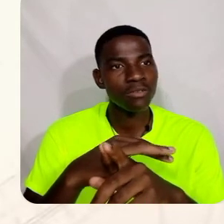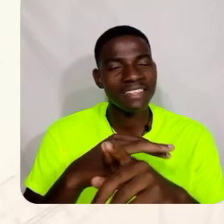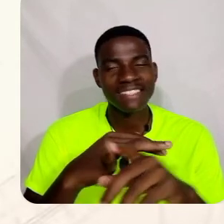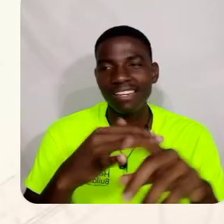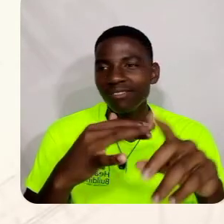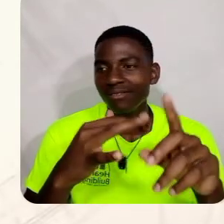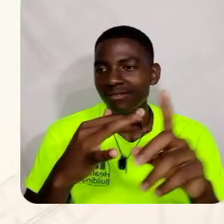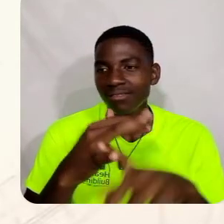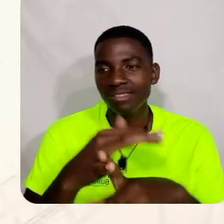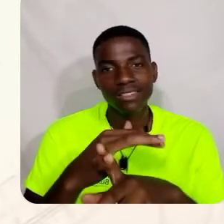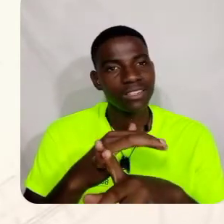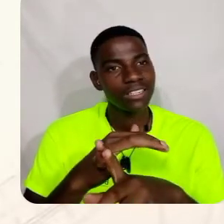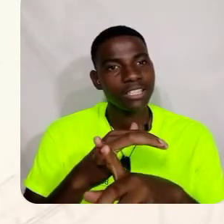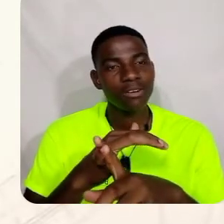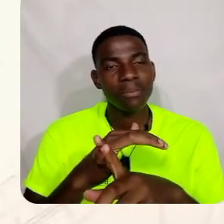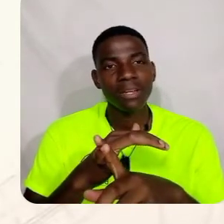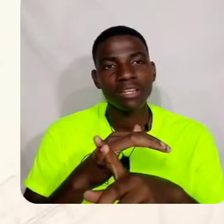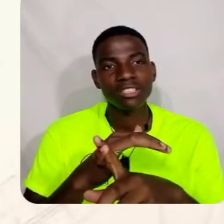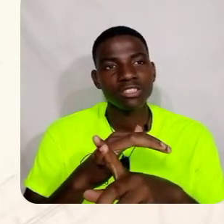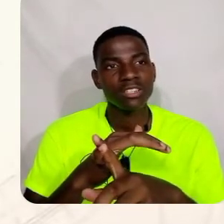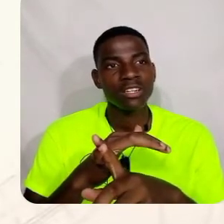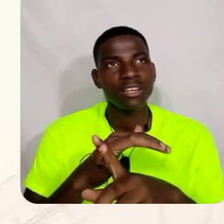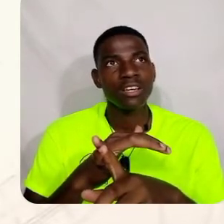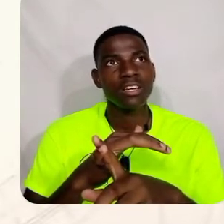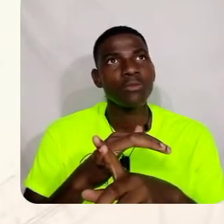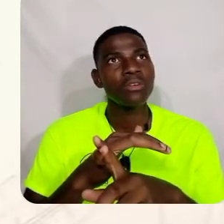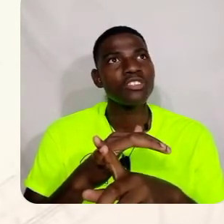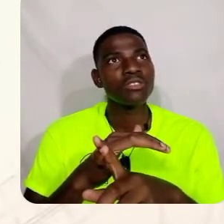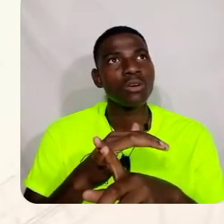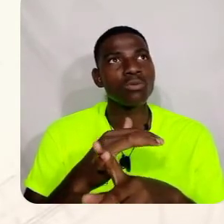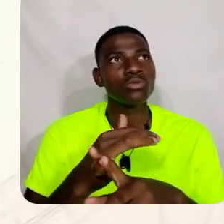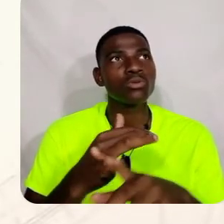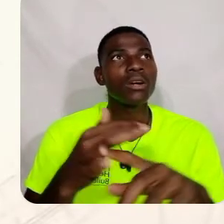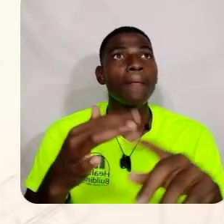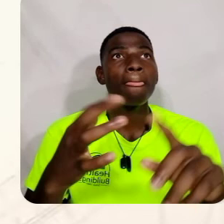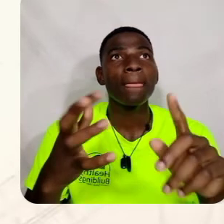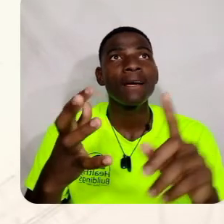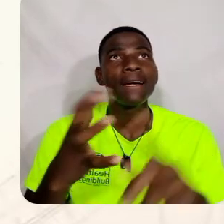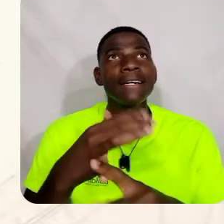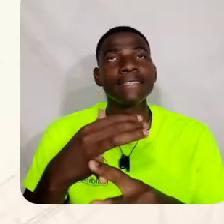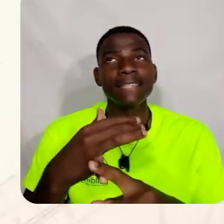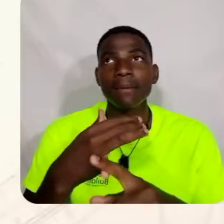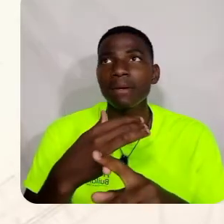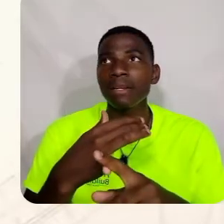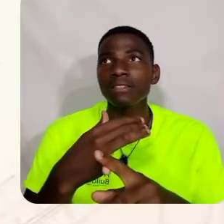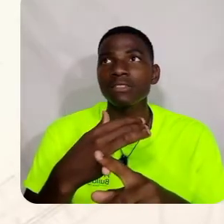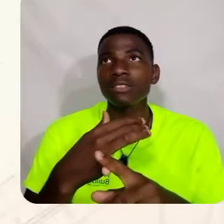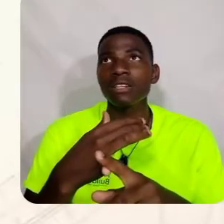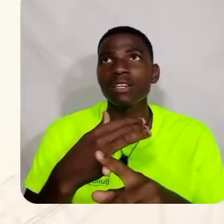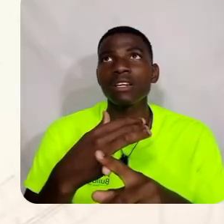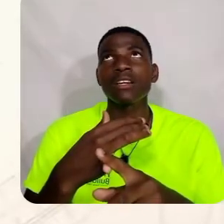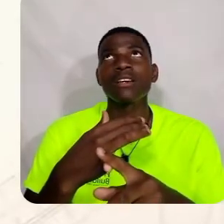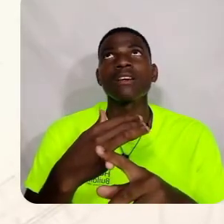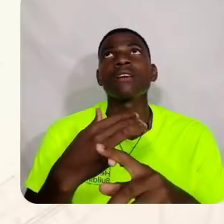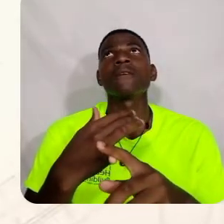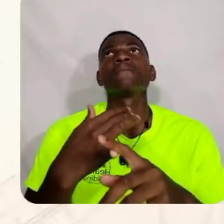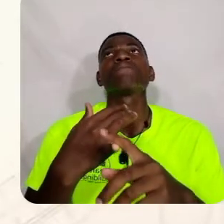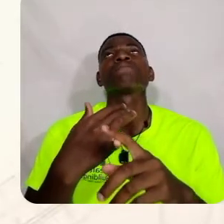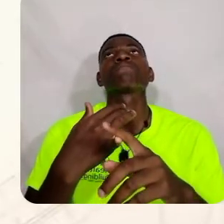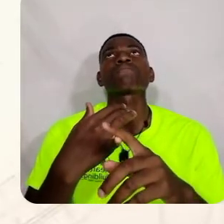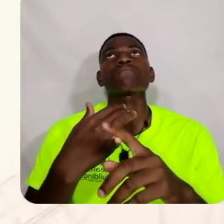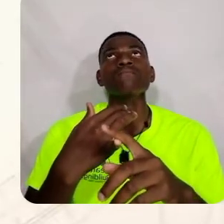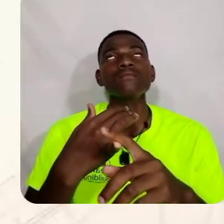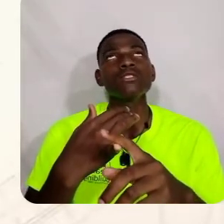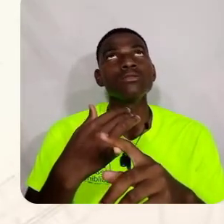de Educação. Tem apenas um Ministro da Cultura. Tem apenas